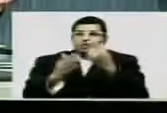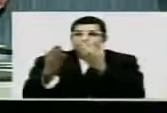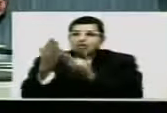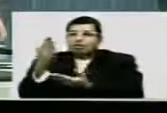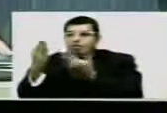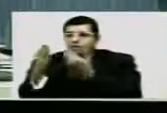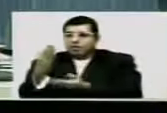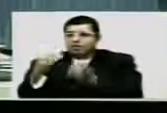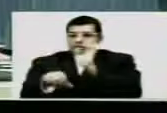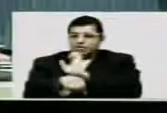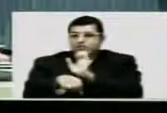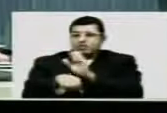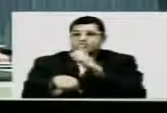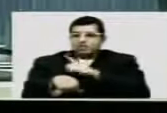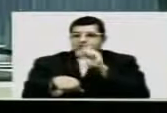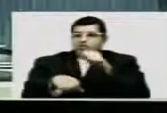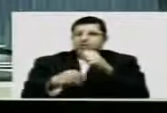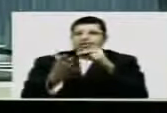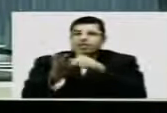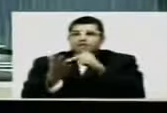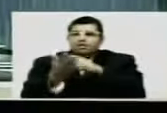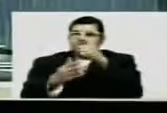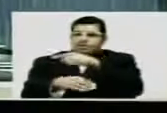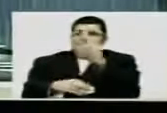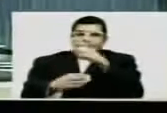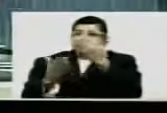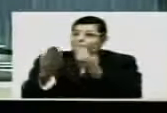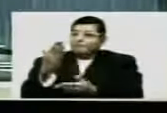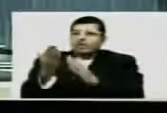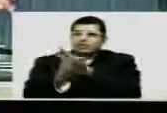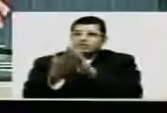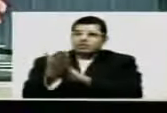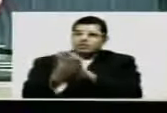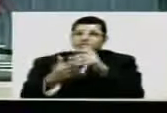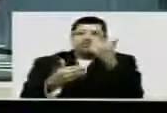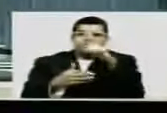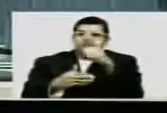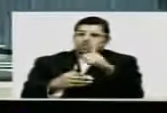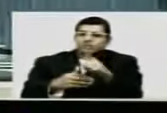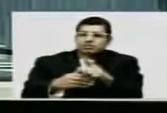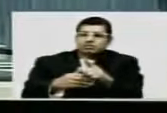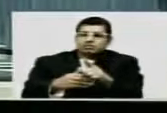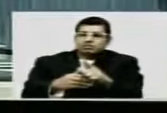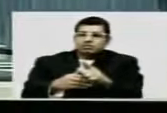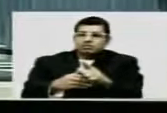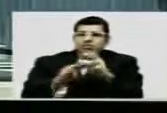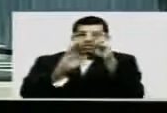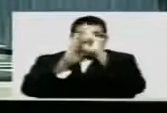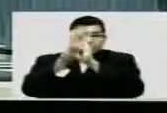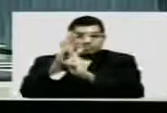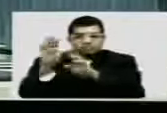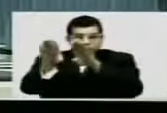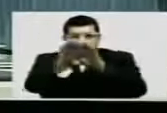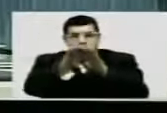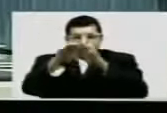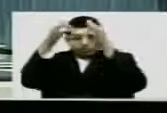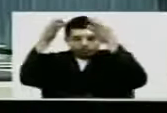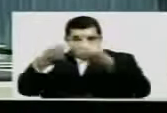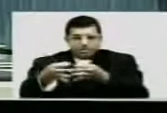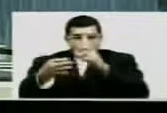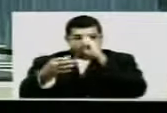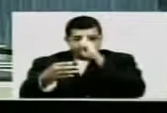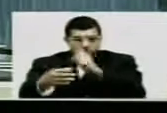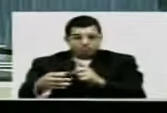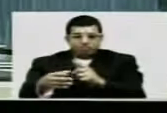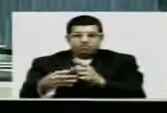perdas que os estados teriam. Na verdade, você não perde o que você não tem. As regras estão